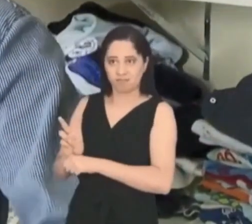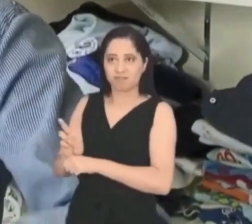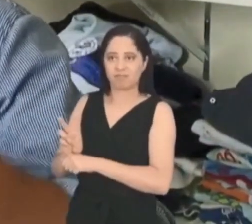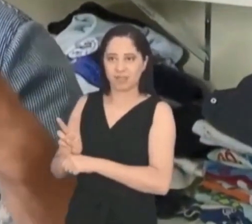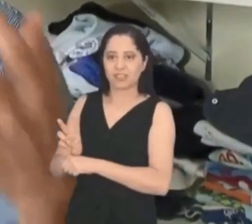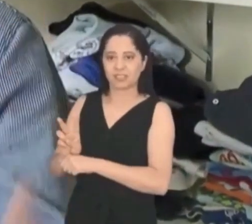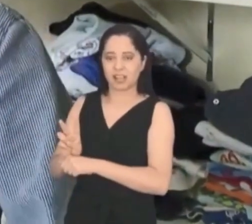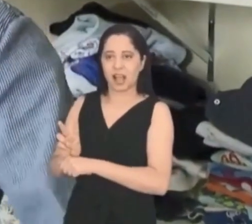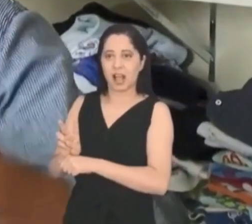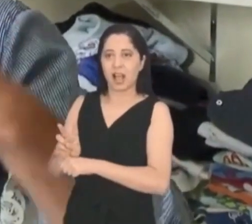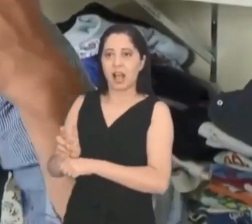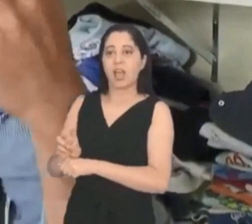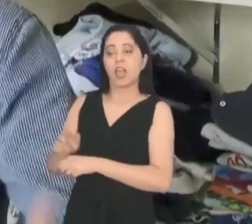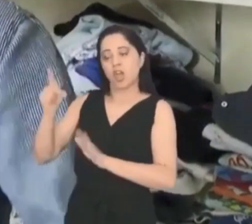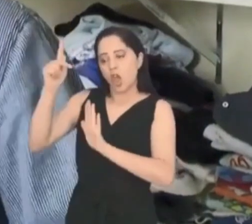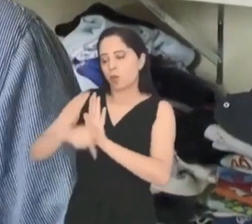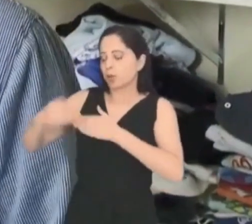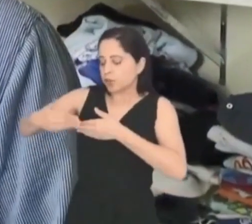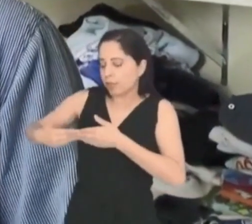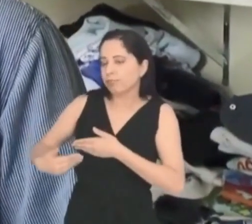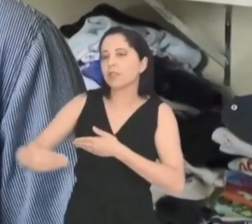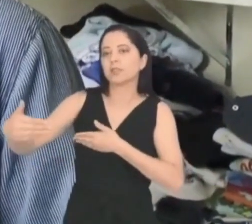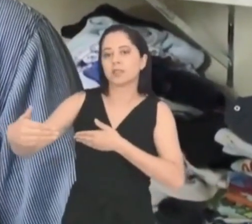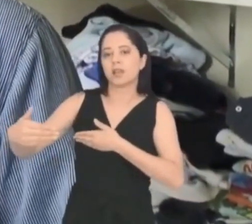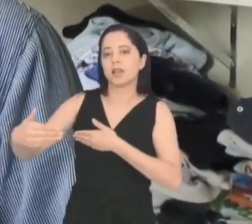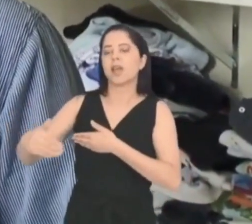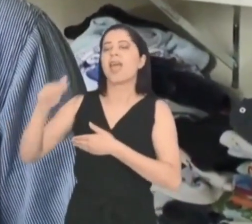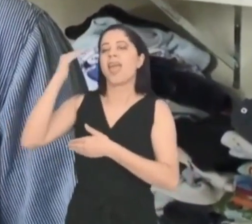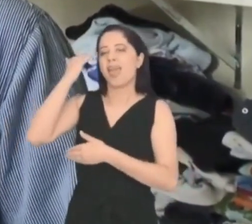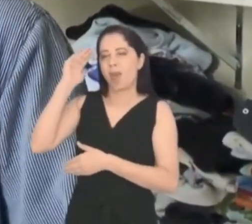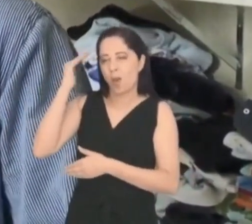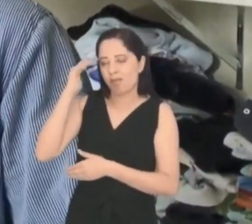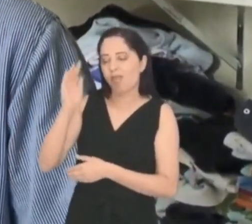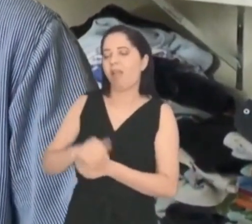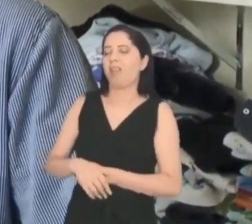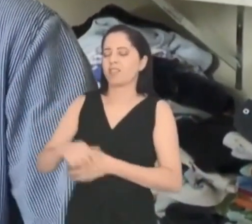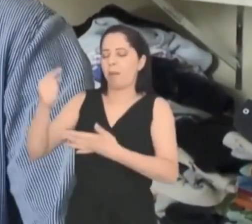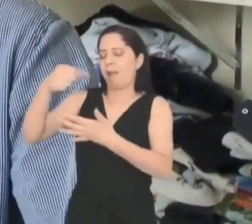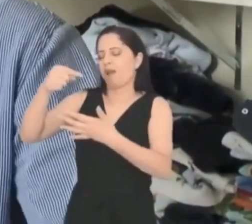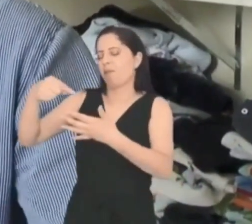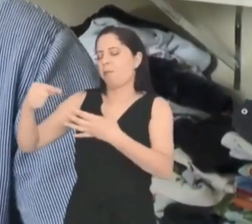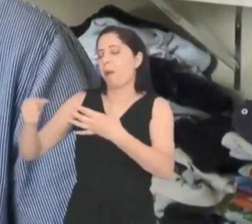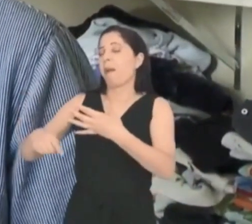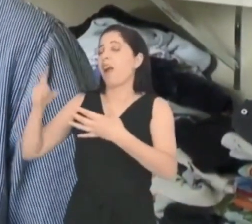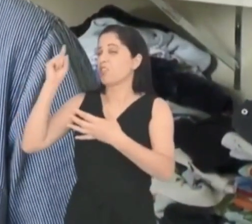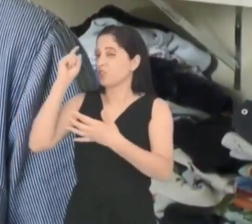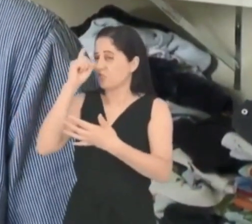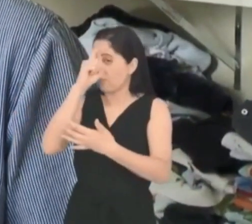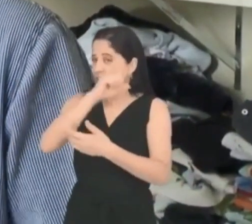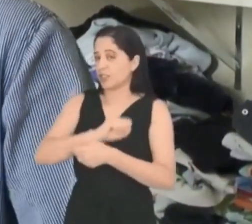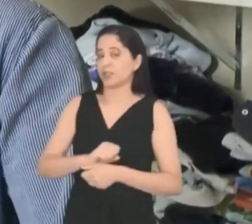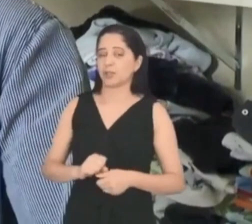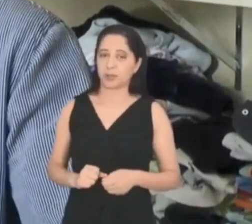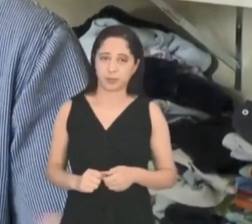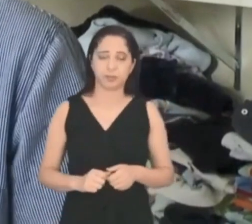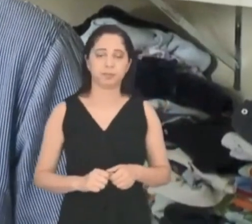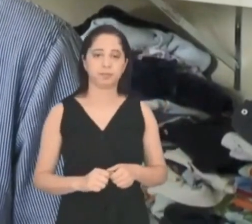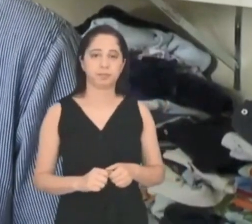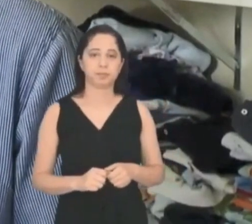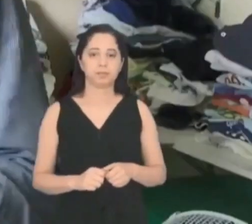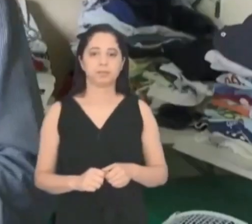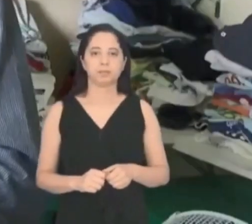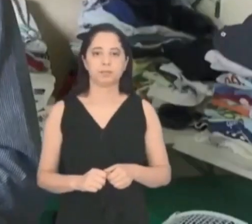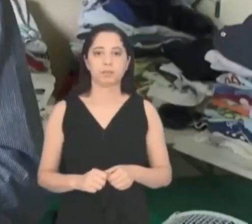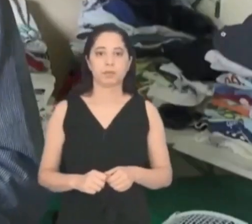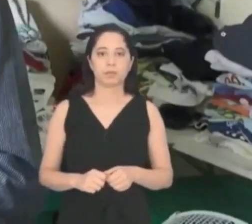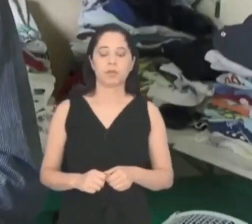Para tocar, para levar em frente o projeto. Eu entendo que há muitas dificuldades para quem não tem utilidade